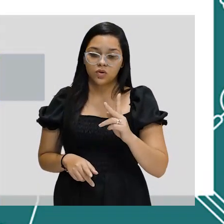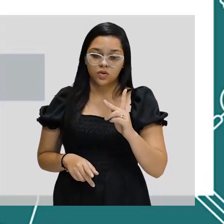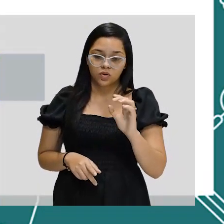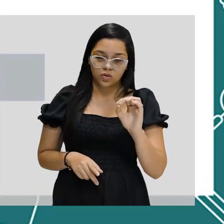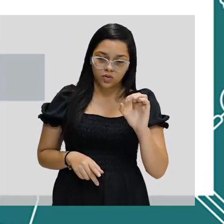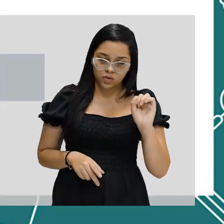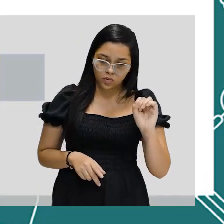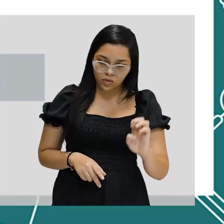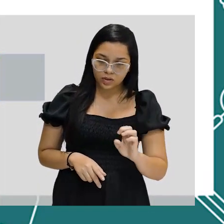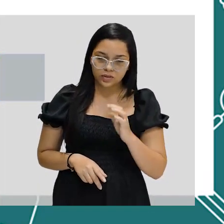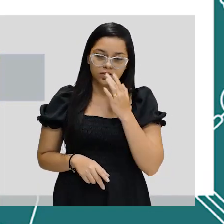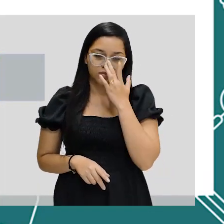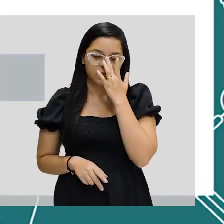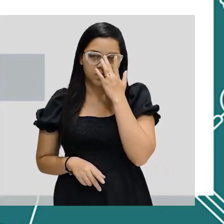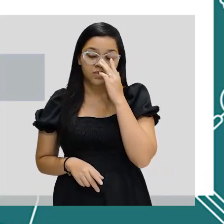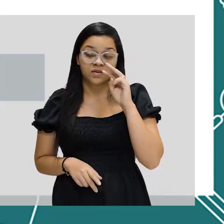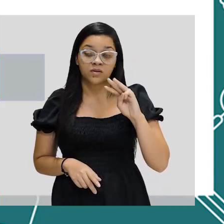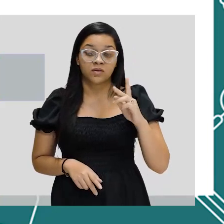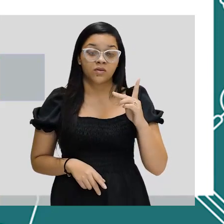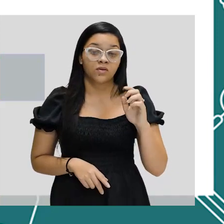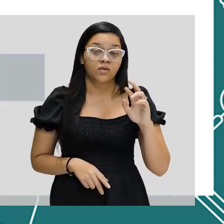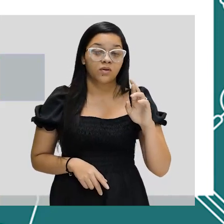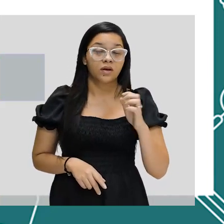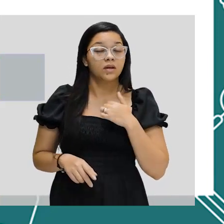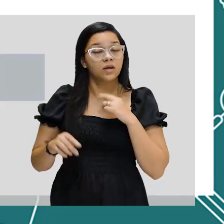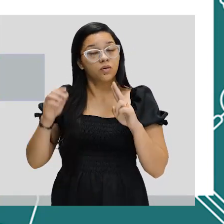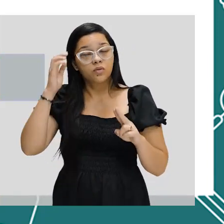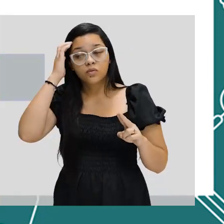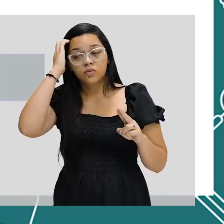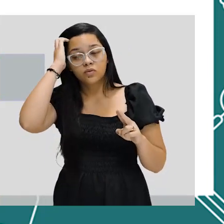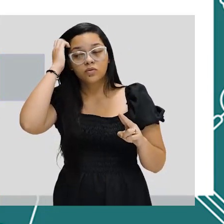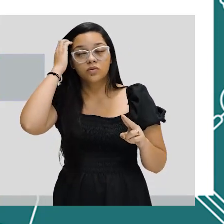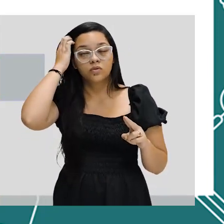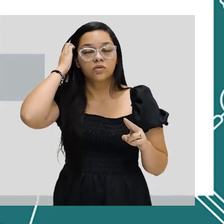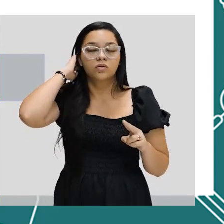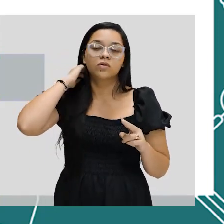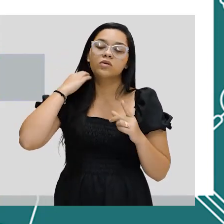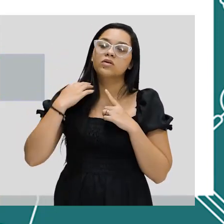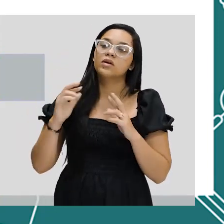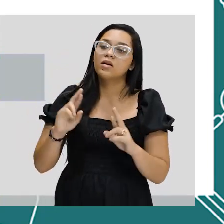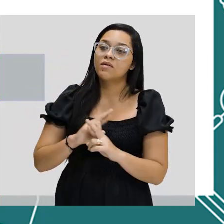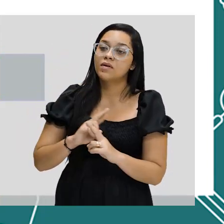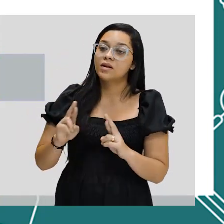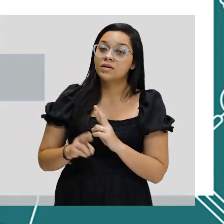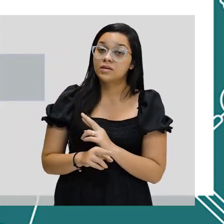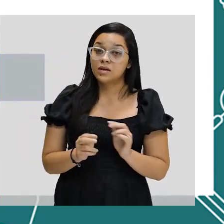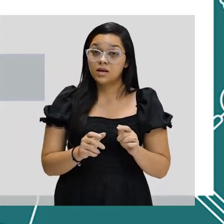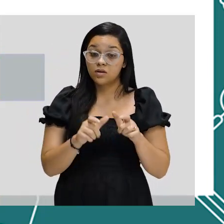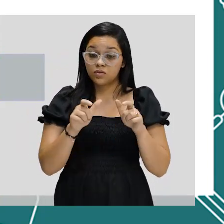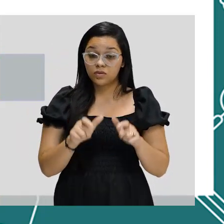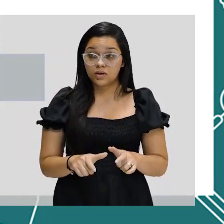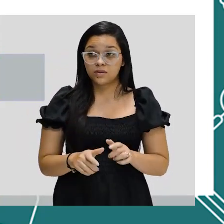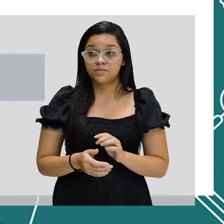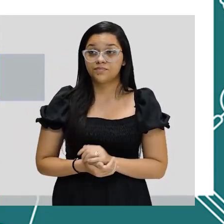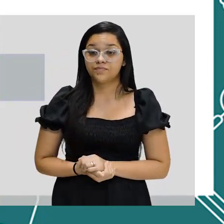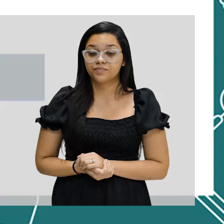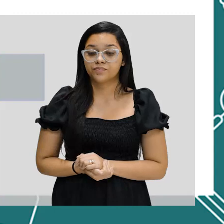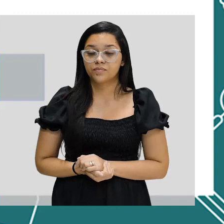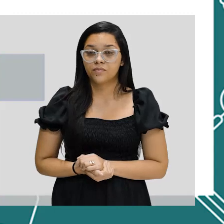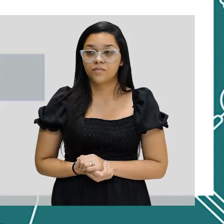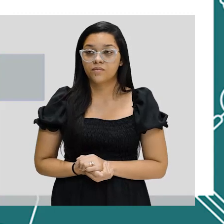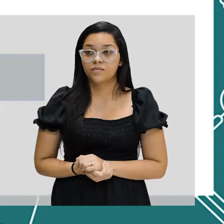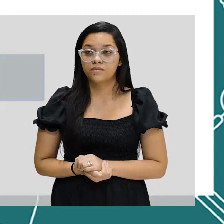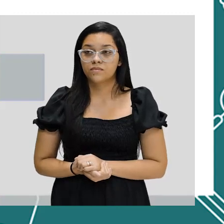whose. Where é um pronome que eu utilizo sempre que eu faço referência a lugar, tá bom? Então, that is